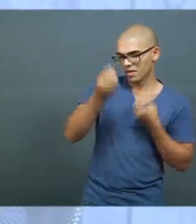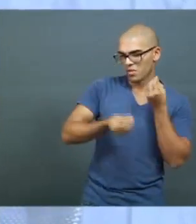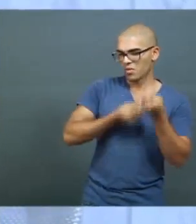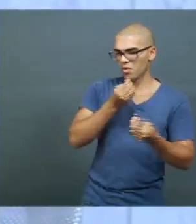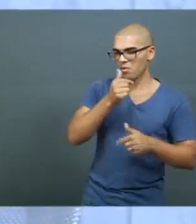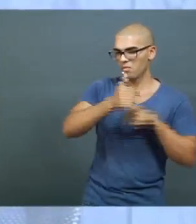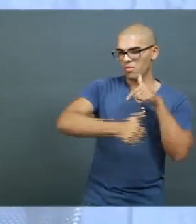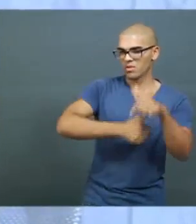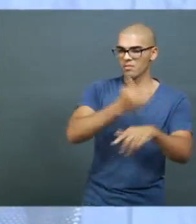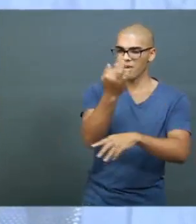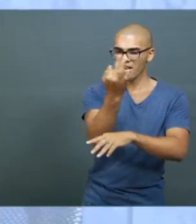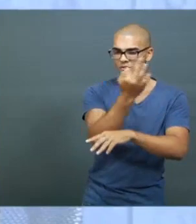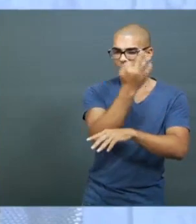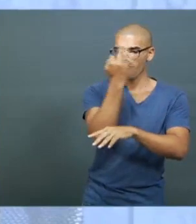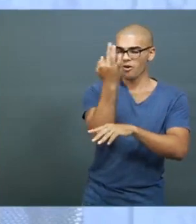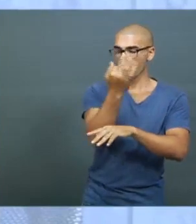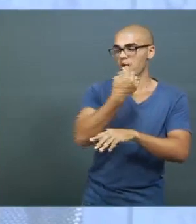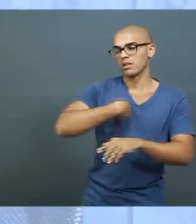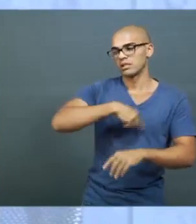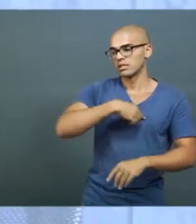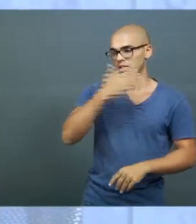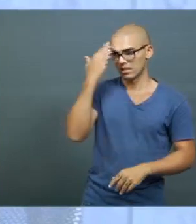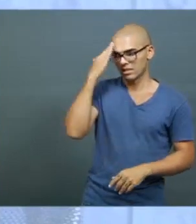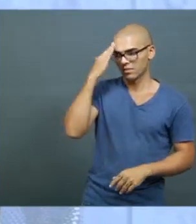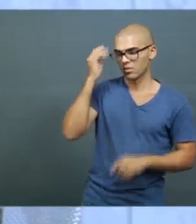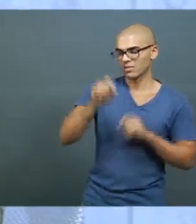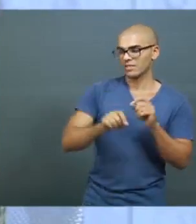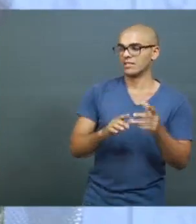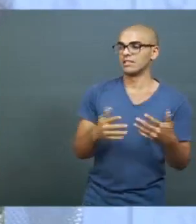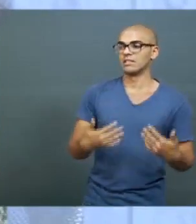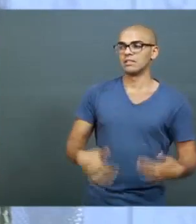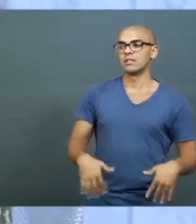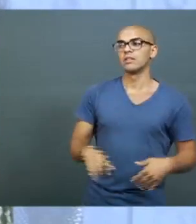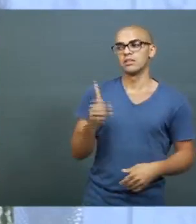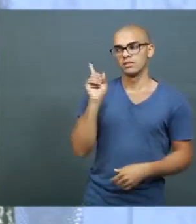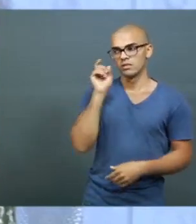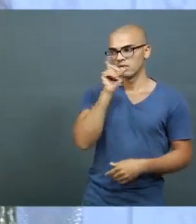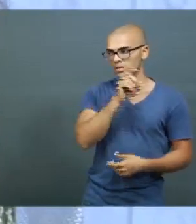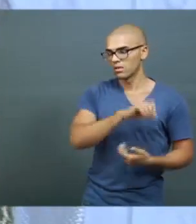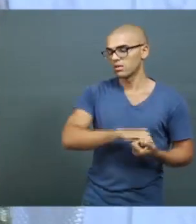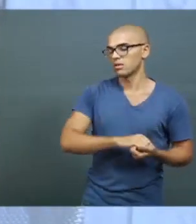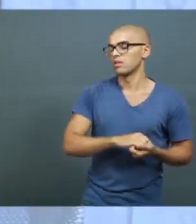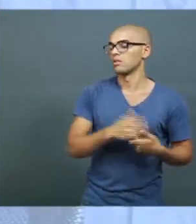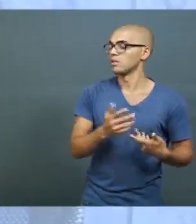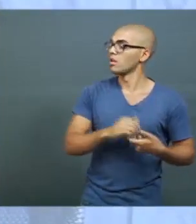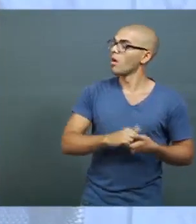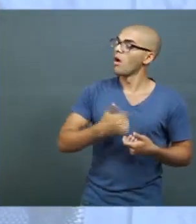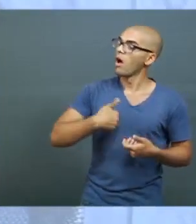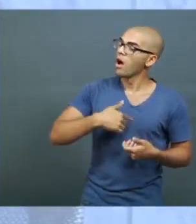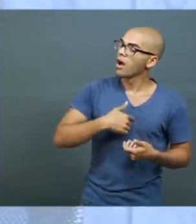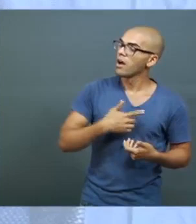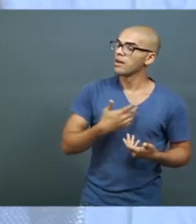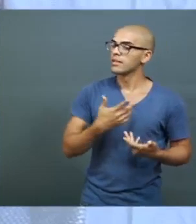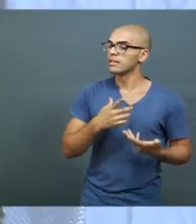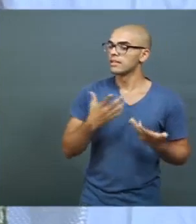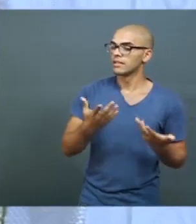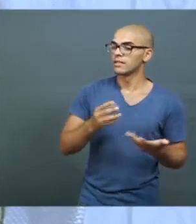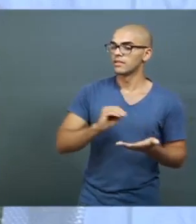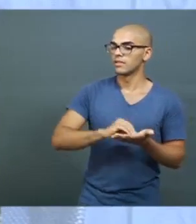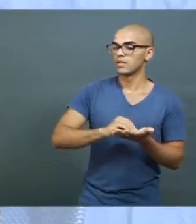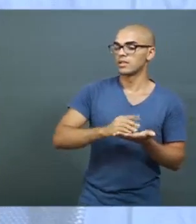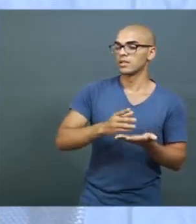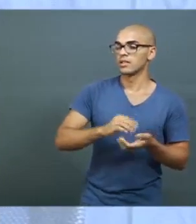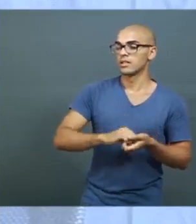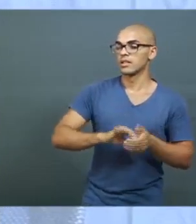bem complexo, né? Para manter um profissional. E a gente tem então essa oportunidade, essa opção de formação como professor, é